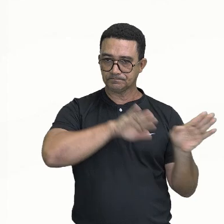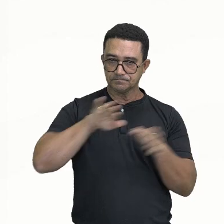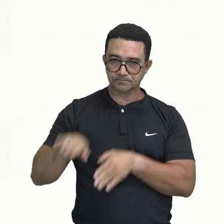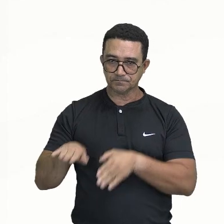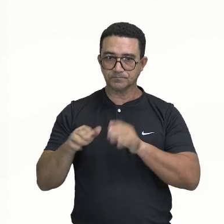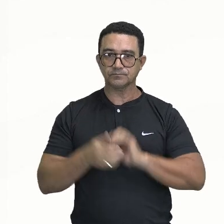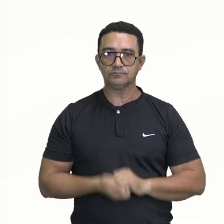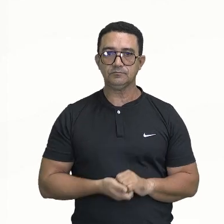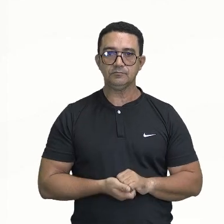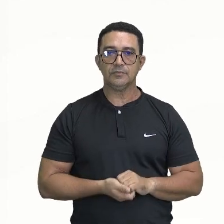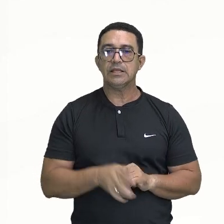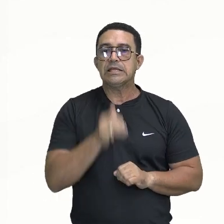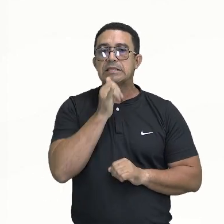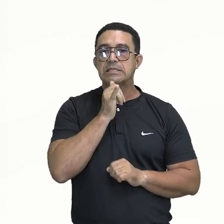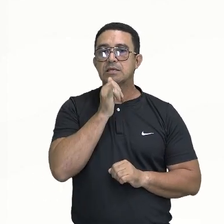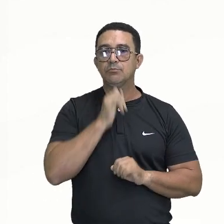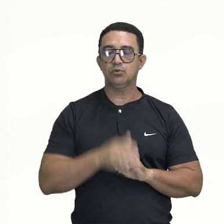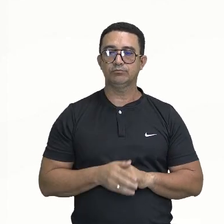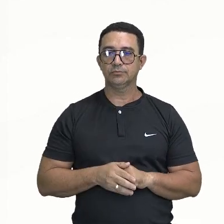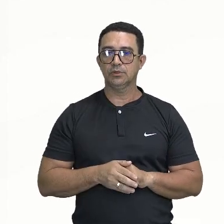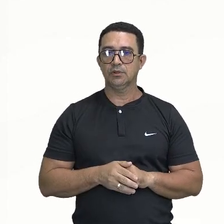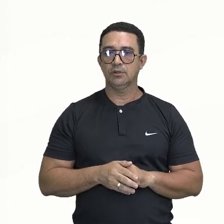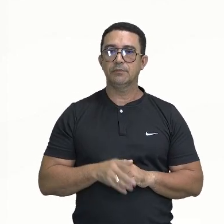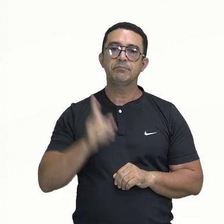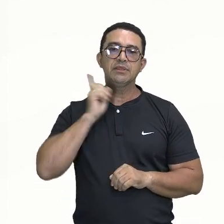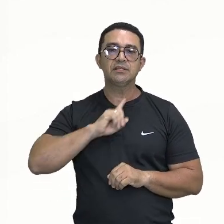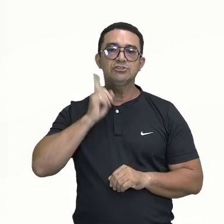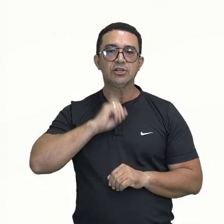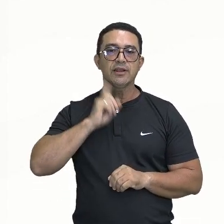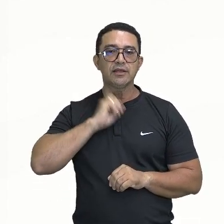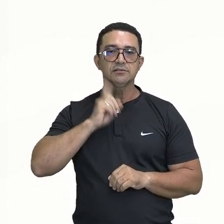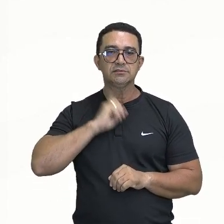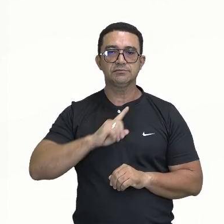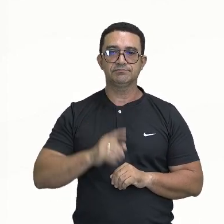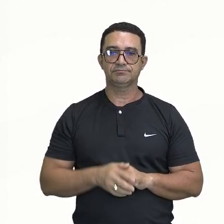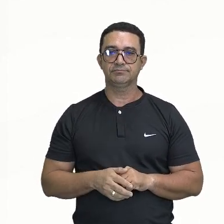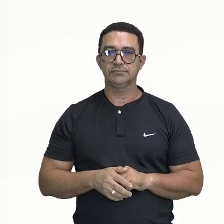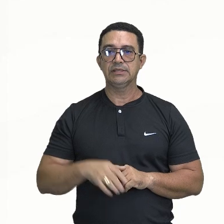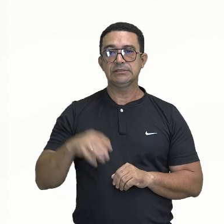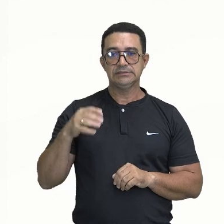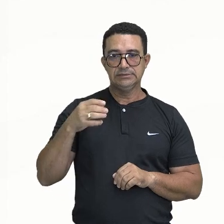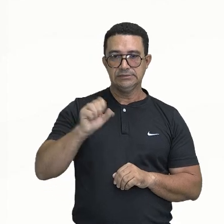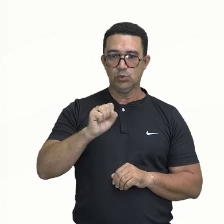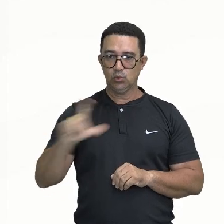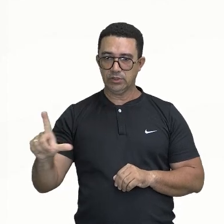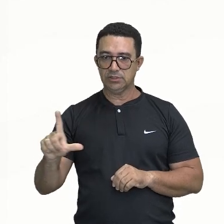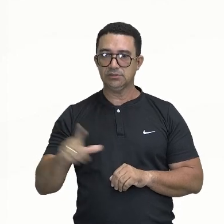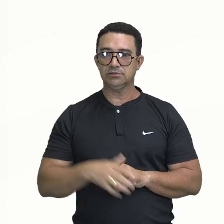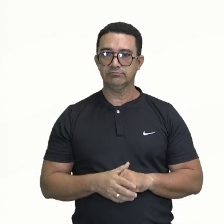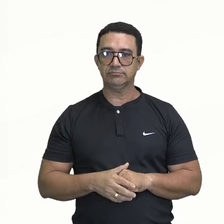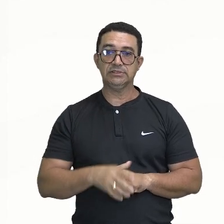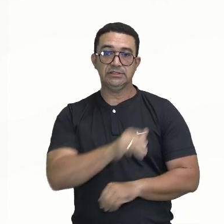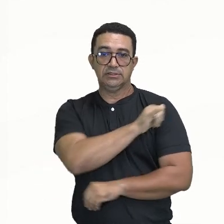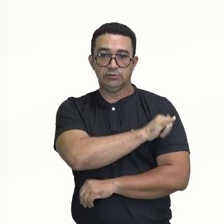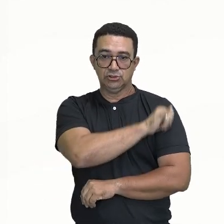vejamos como exemplo Ouro Preto, Olinda, São Luís. O nosso